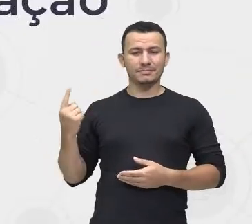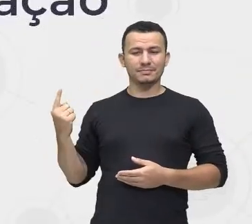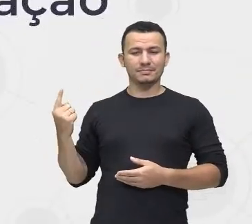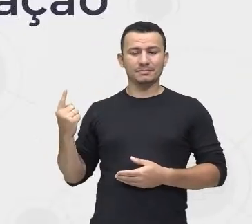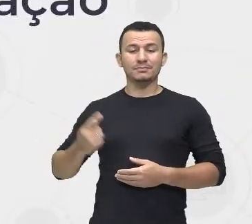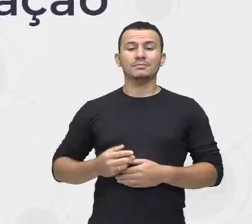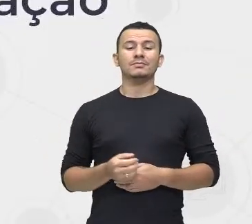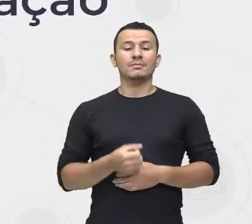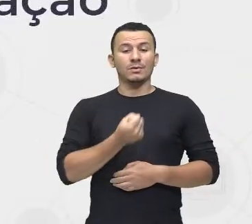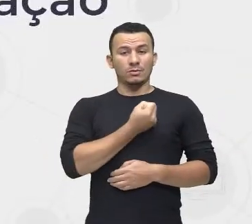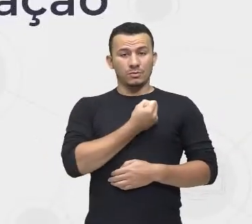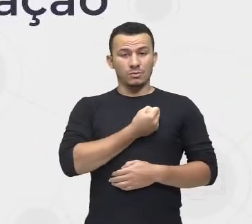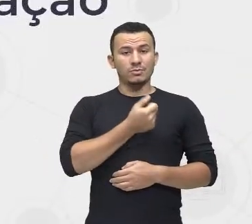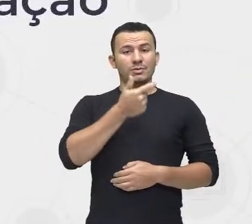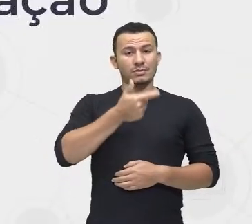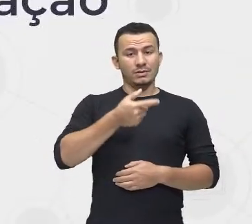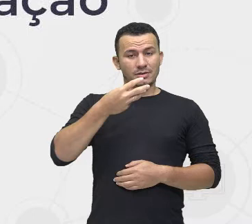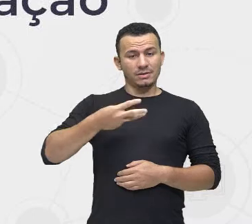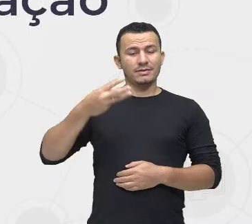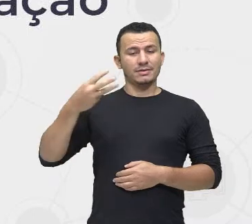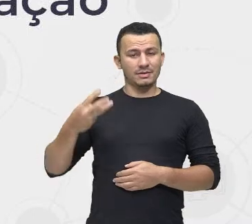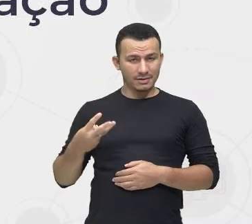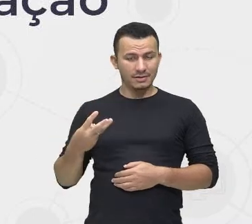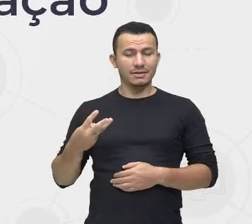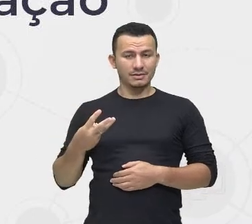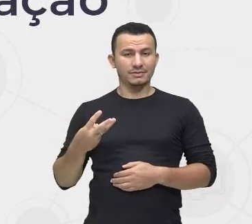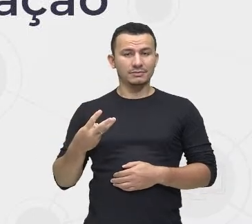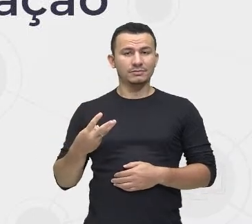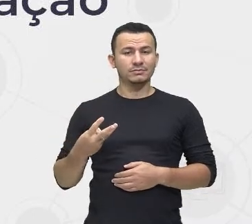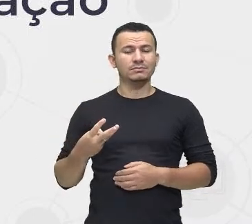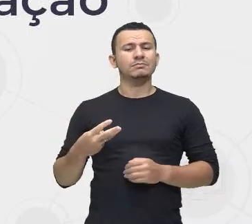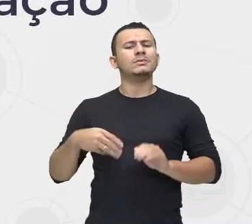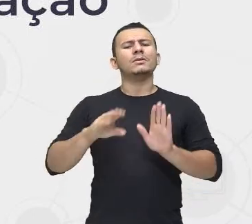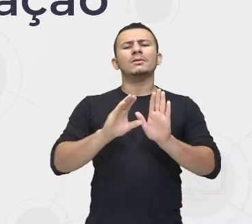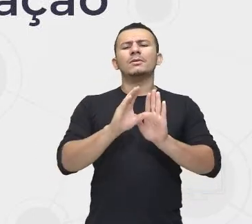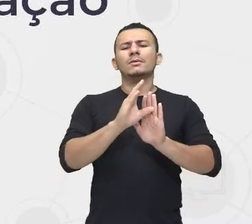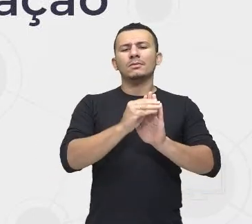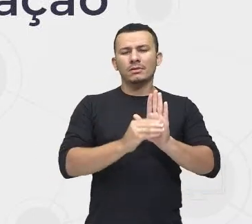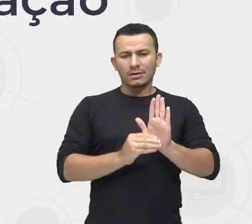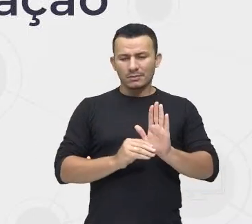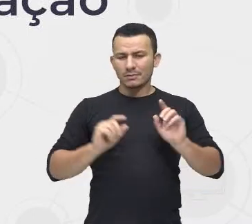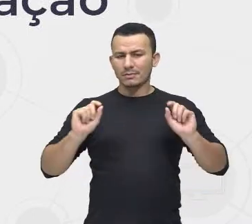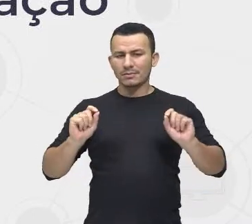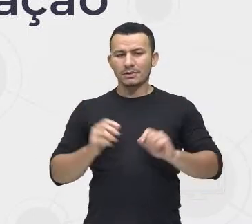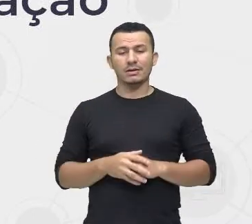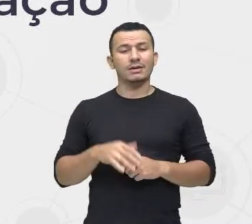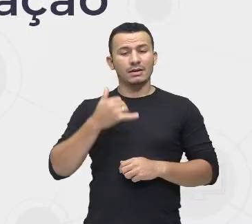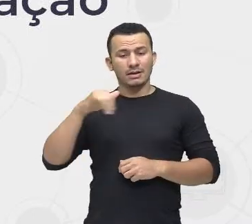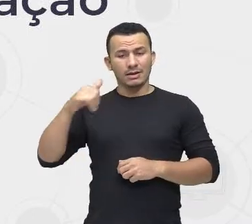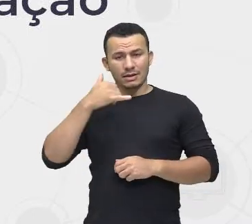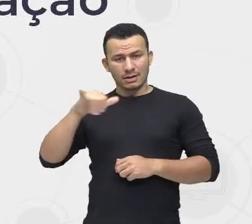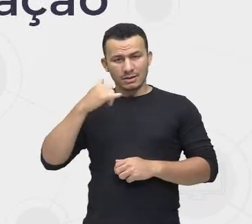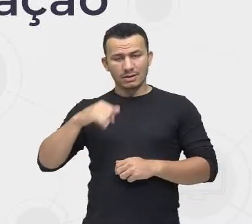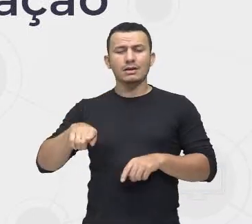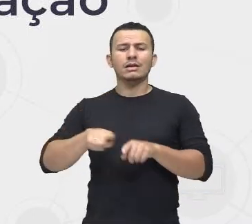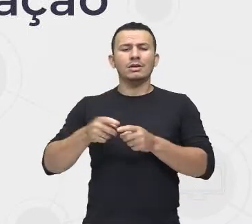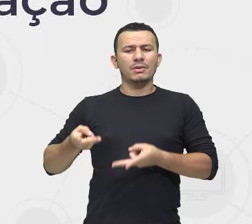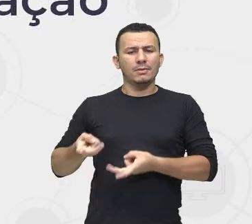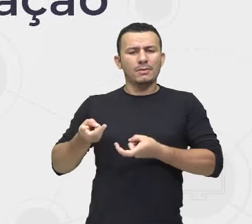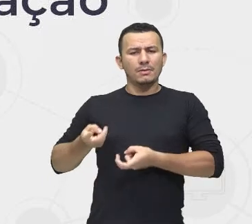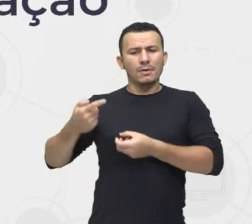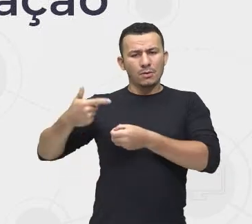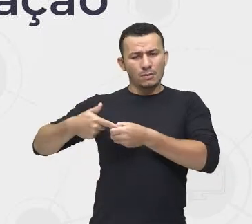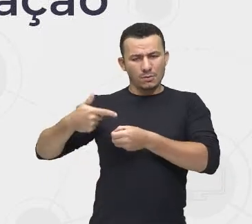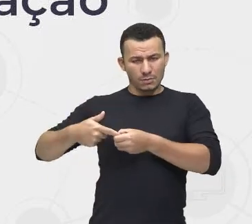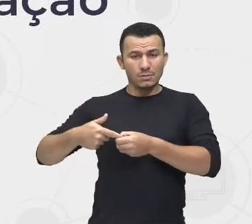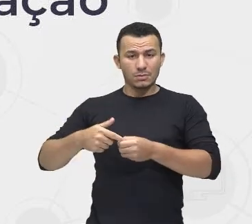nossa aula de número 233 e o nosso conteúdo é energia e combustíveis